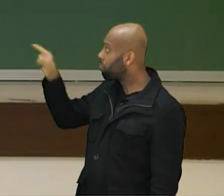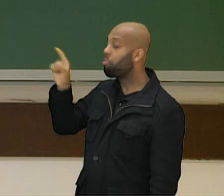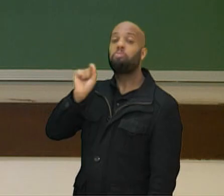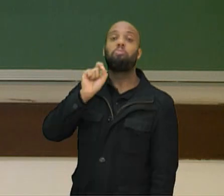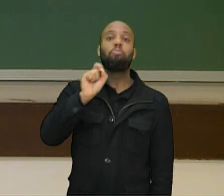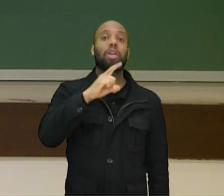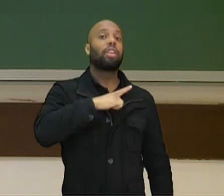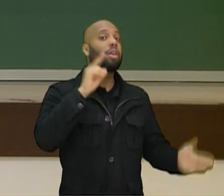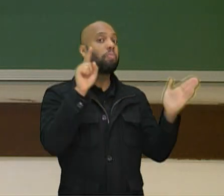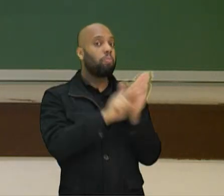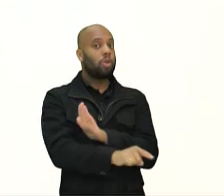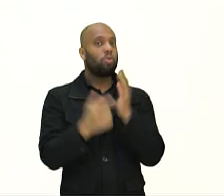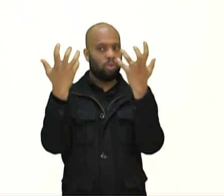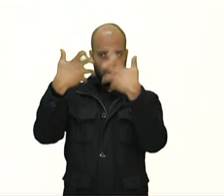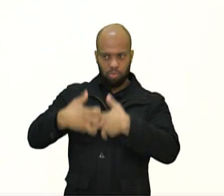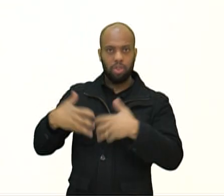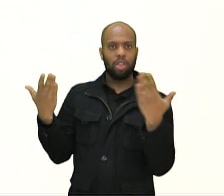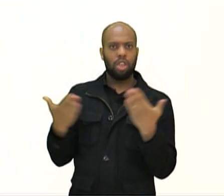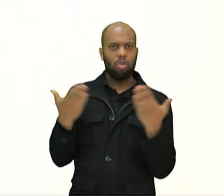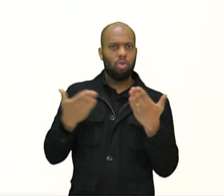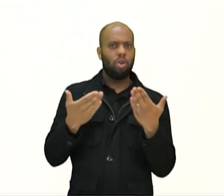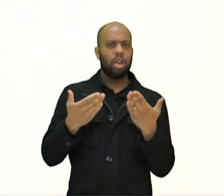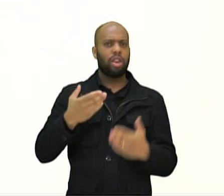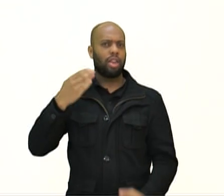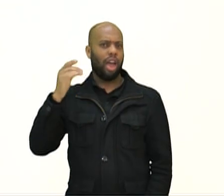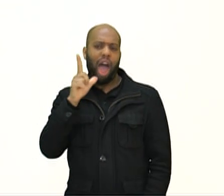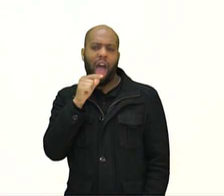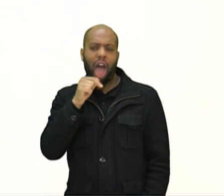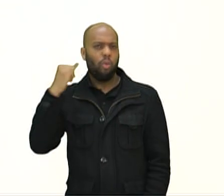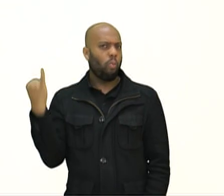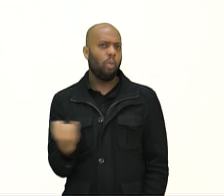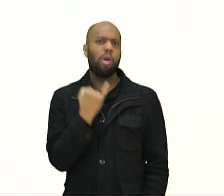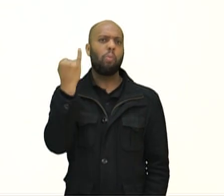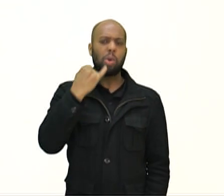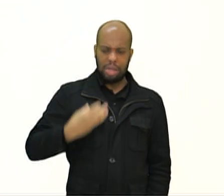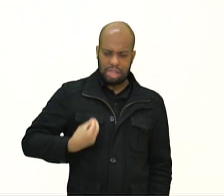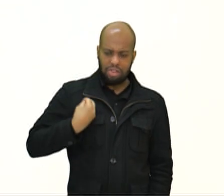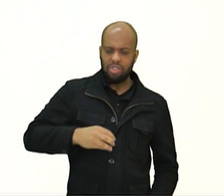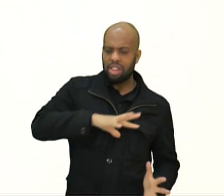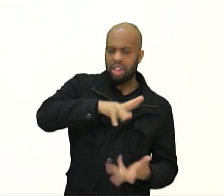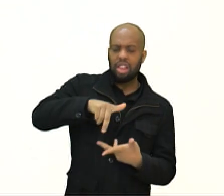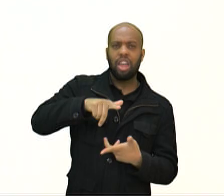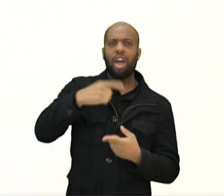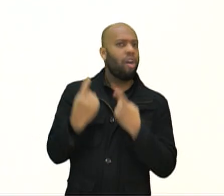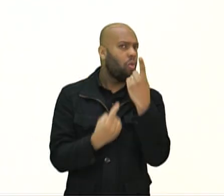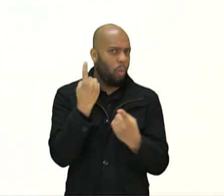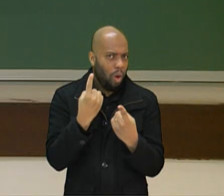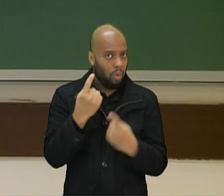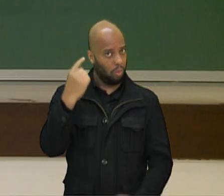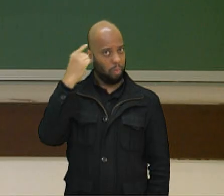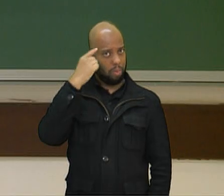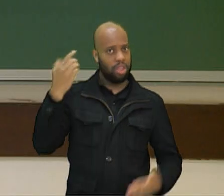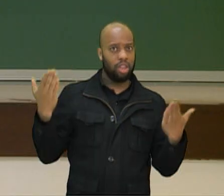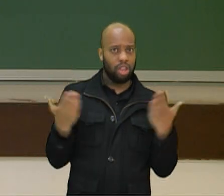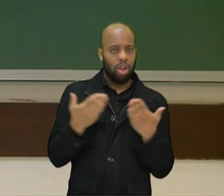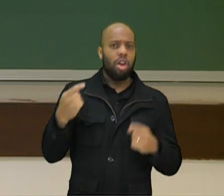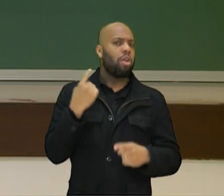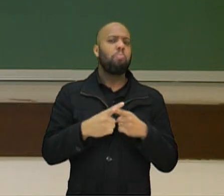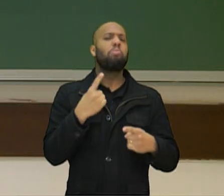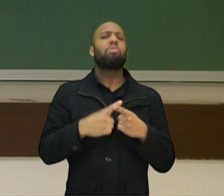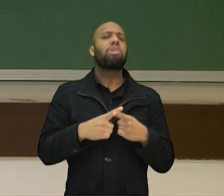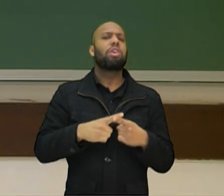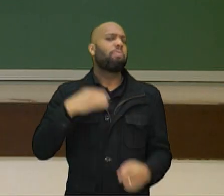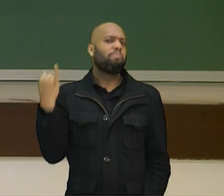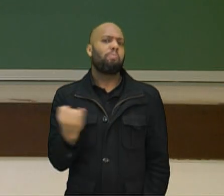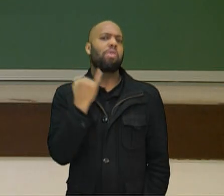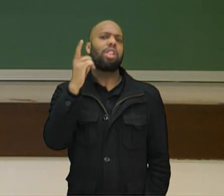a seguinte pergunta, ó. Qual é a importância da água para a vida na Terra? Eu quero que você pense um pouquinho, por que a água é importante na